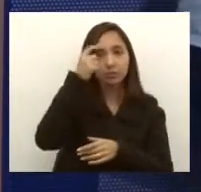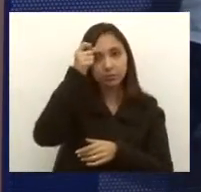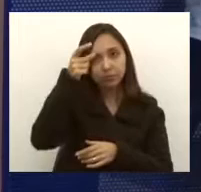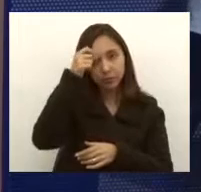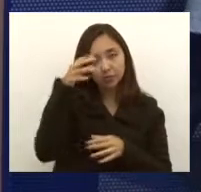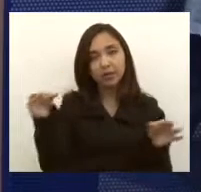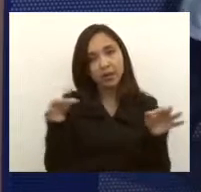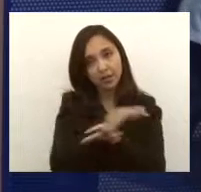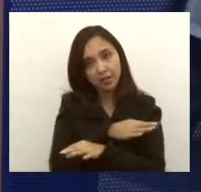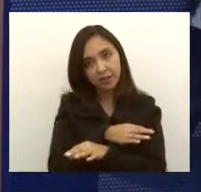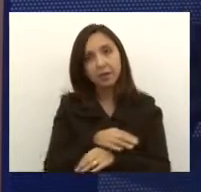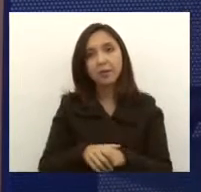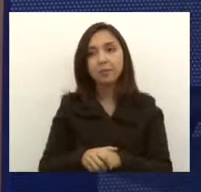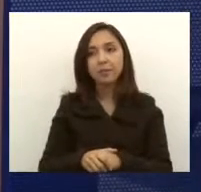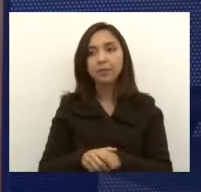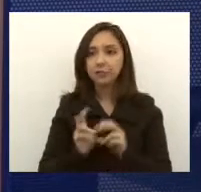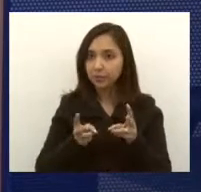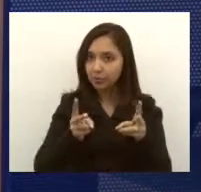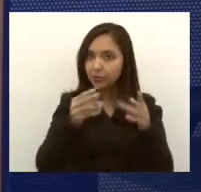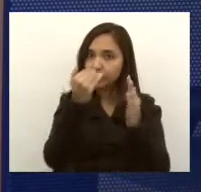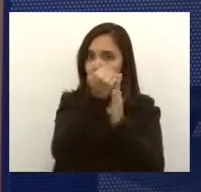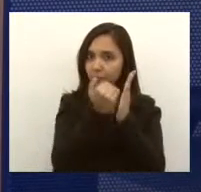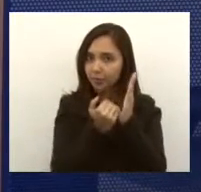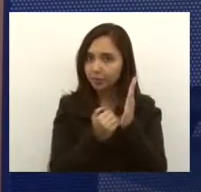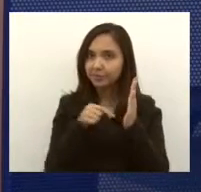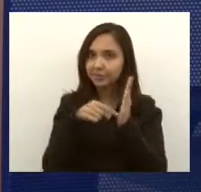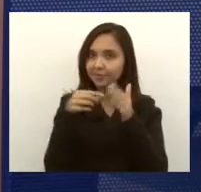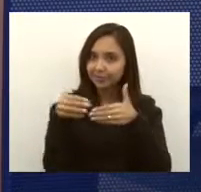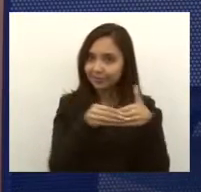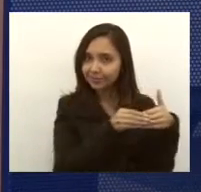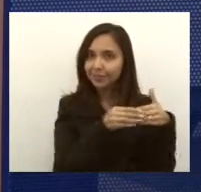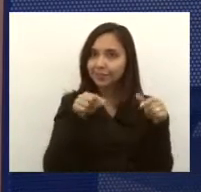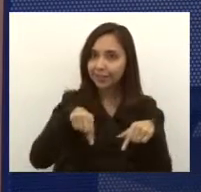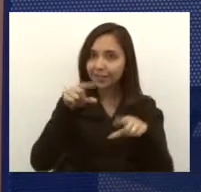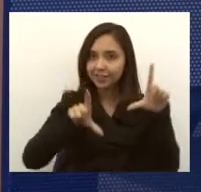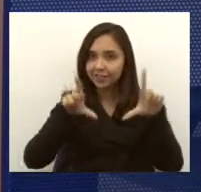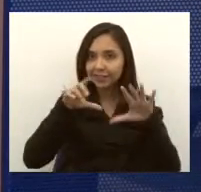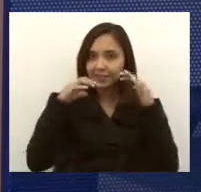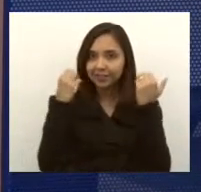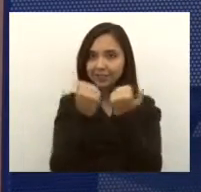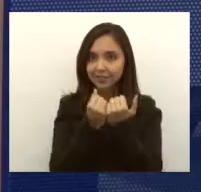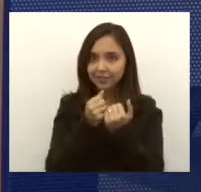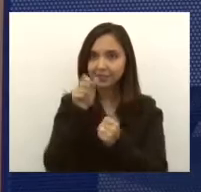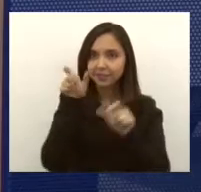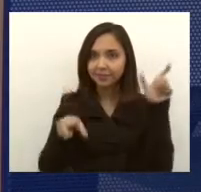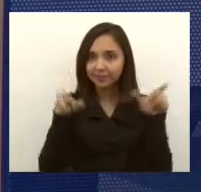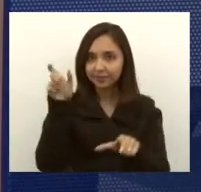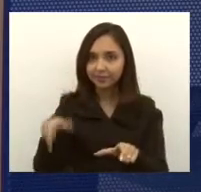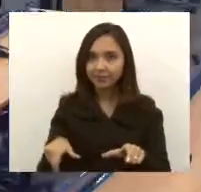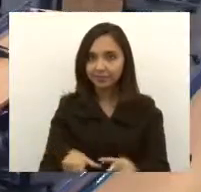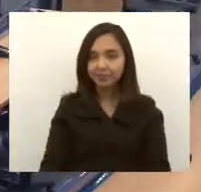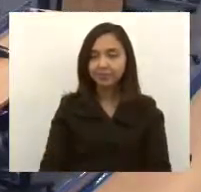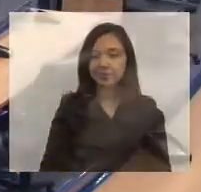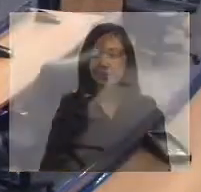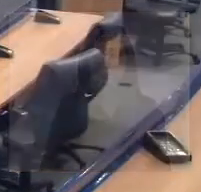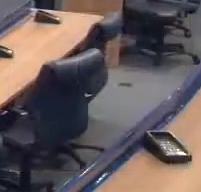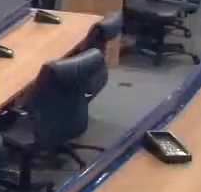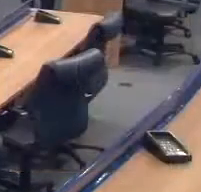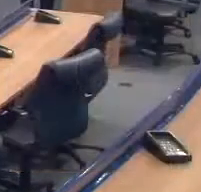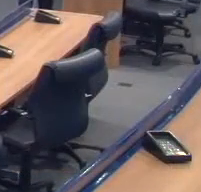encerrada a sessão ordinária, mas você continua acompanhando a nossa programação, sempre aqui na TV Câmara Guarulhos, o canal da Cidadania.